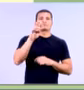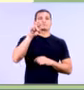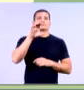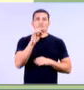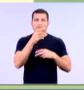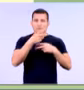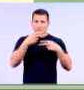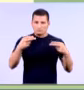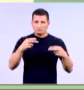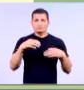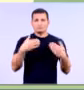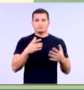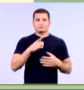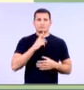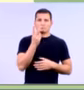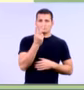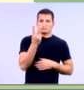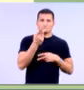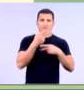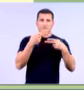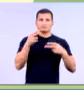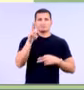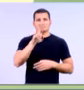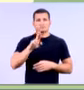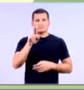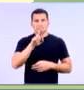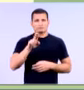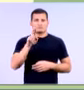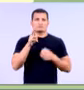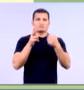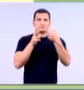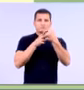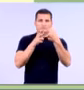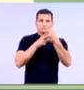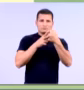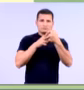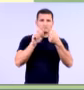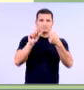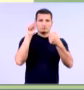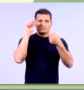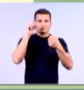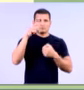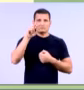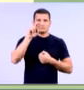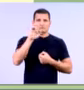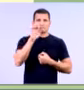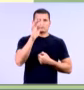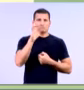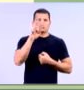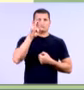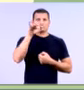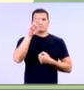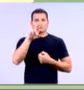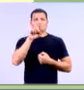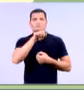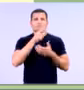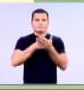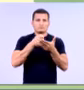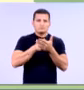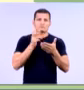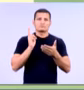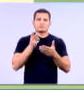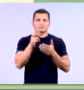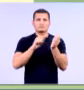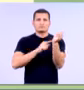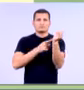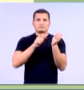temos dois objetos sendo utilizados ali. O verbo preferir, ele exige sempre a